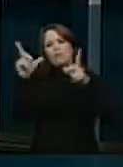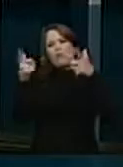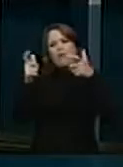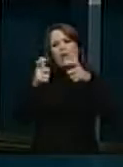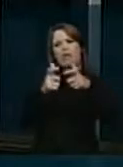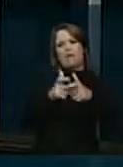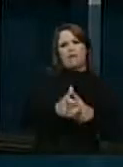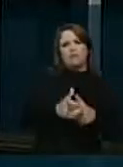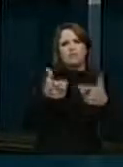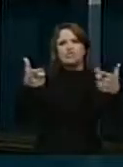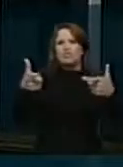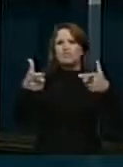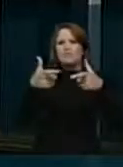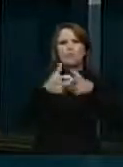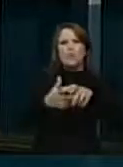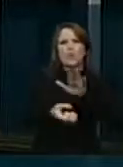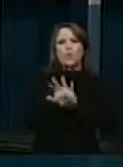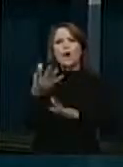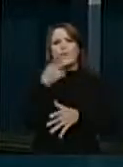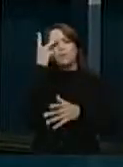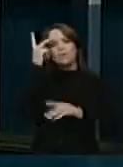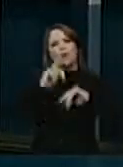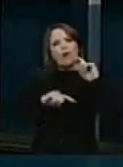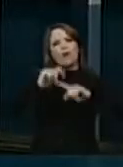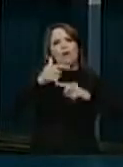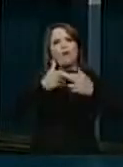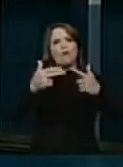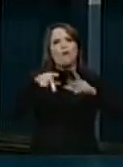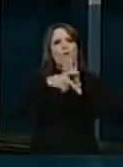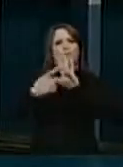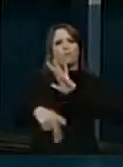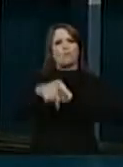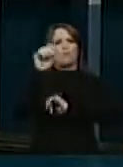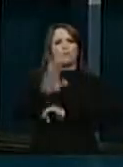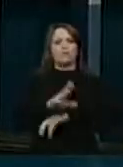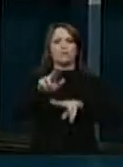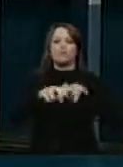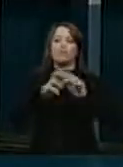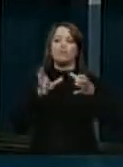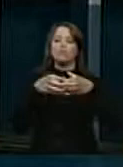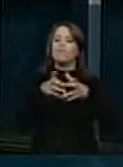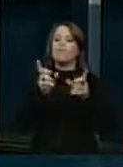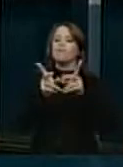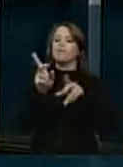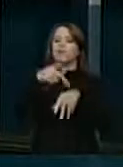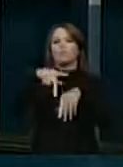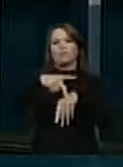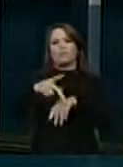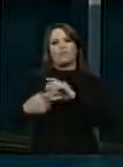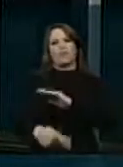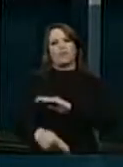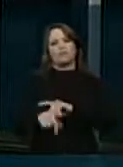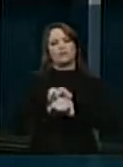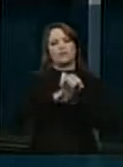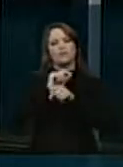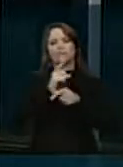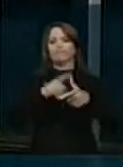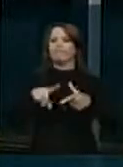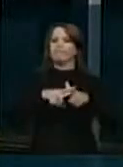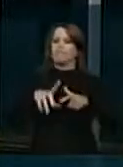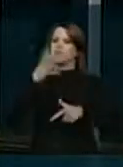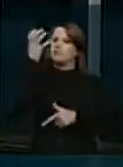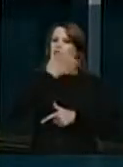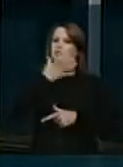na aquisição de manufaturados brasileiros, e com isso o setor de exportação nosso teve